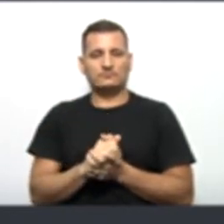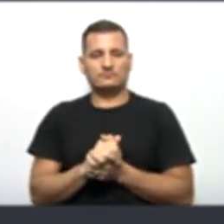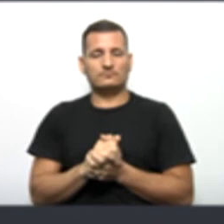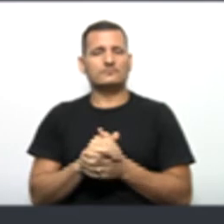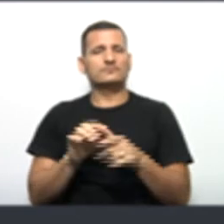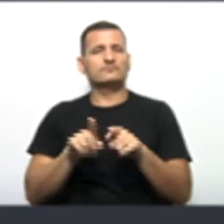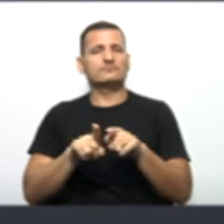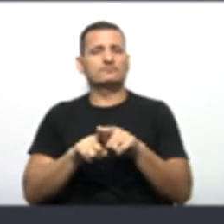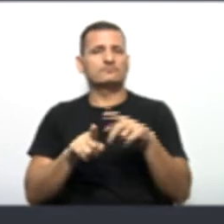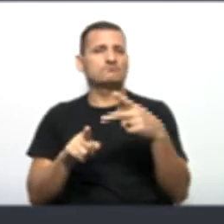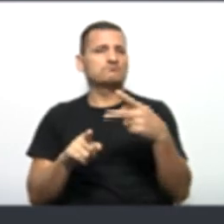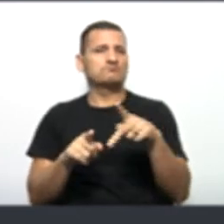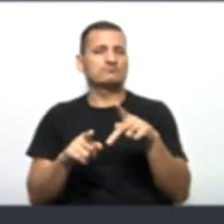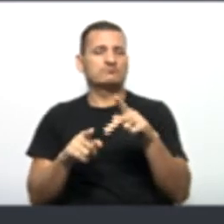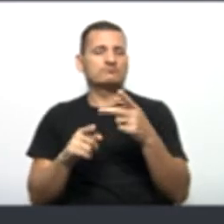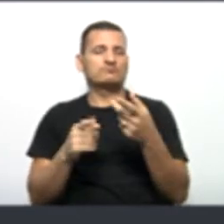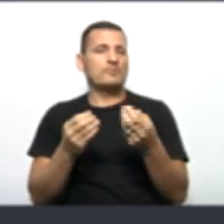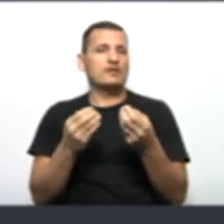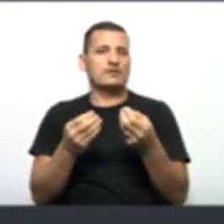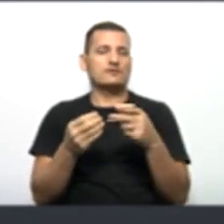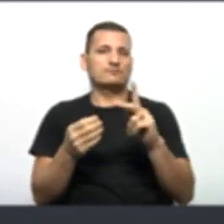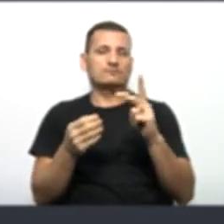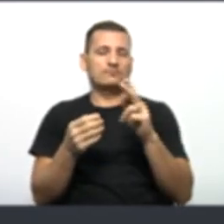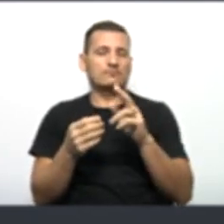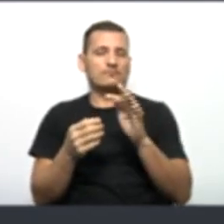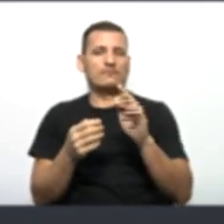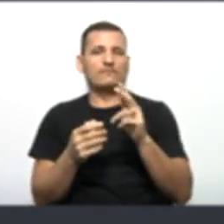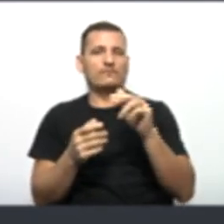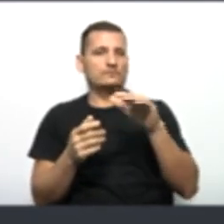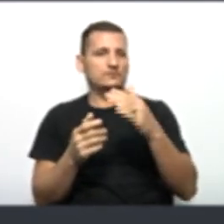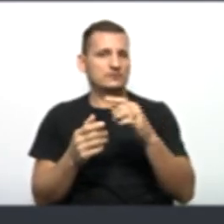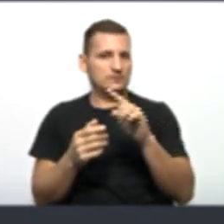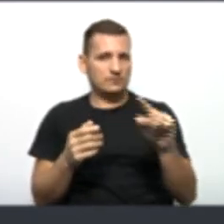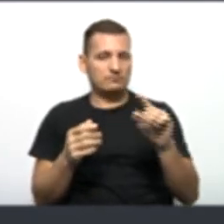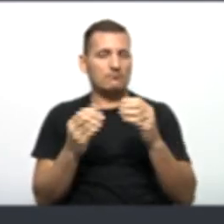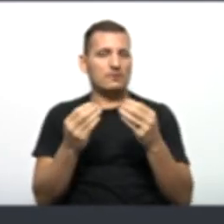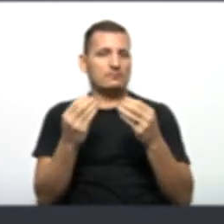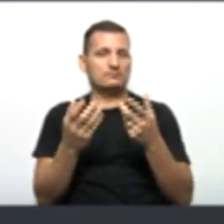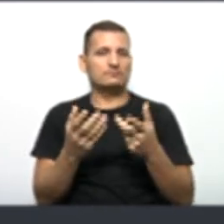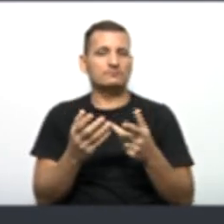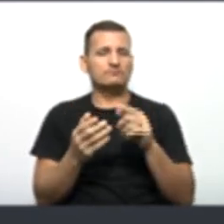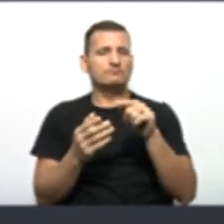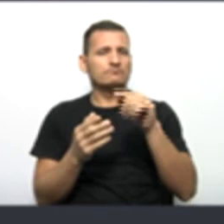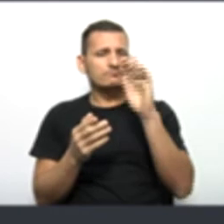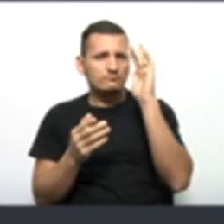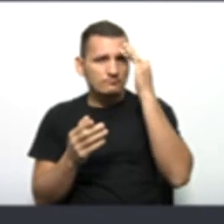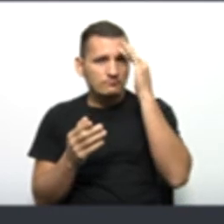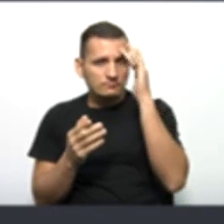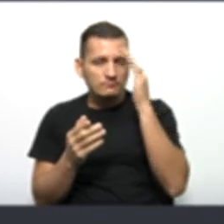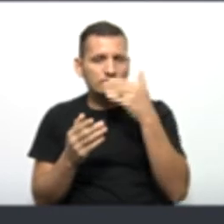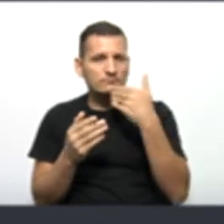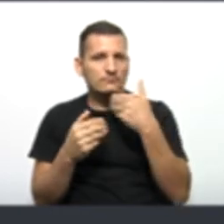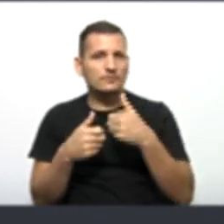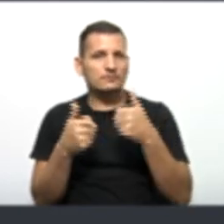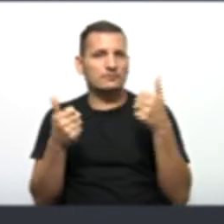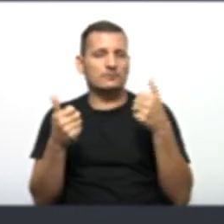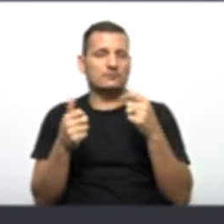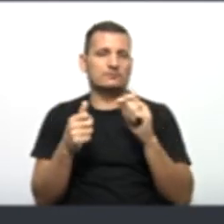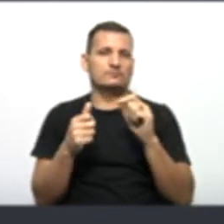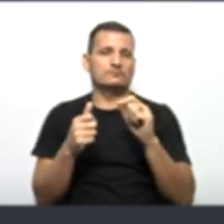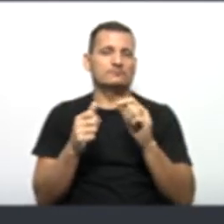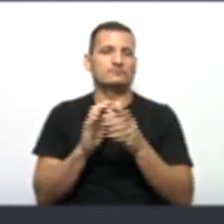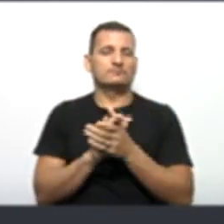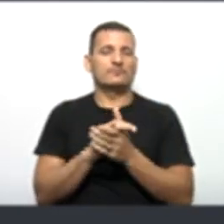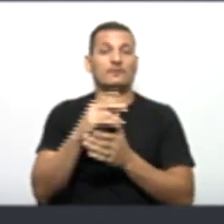função que ele vai puxar então com isso daqui vocês conseguem entender melhor a sequência das